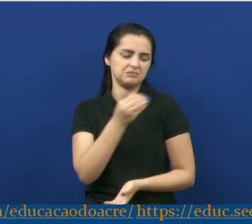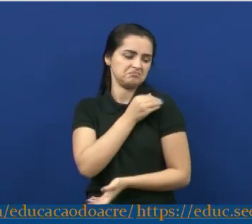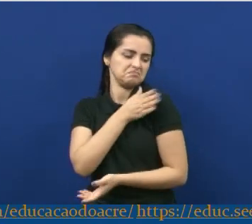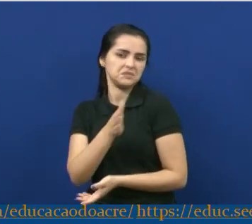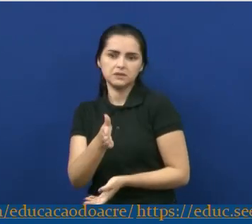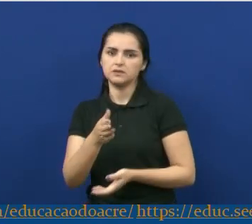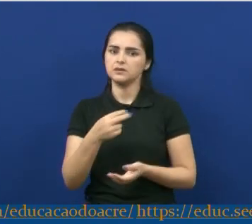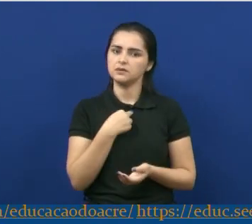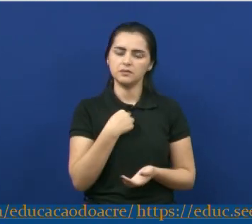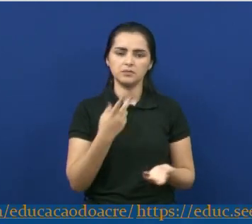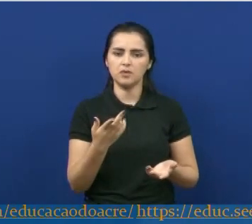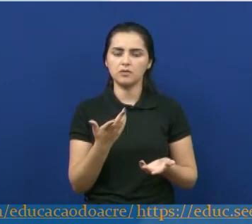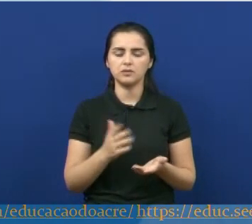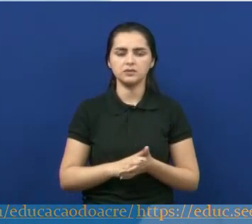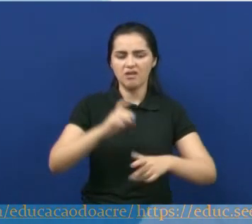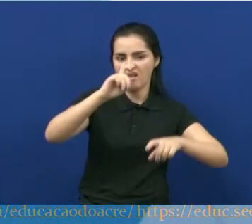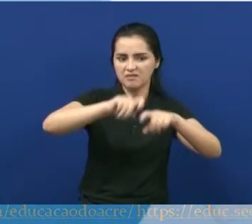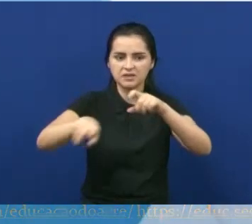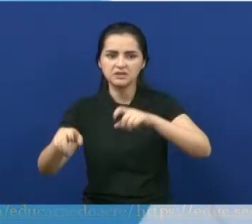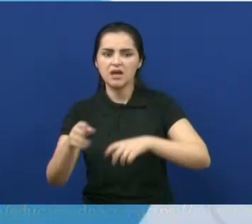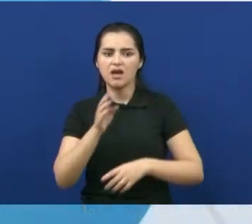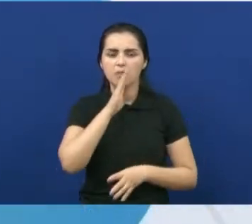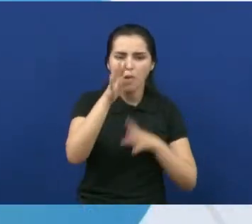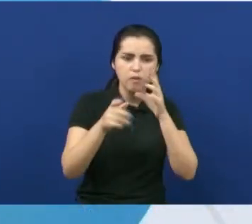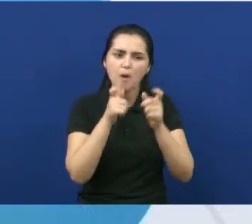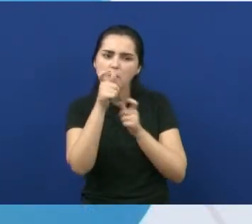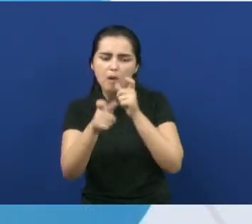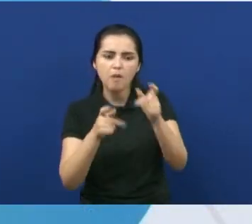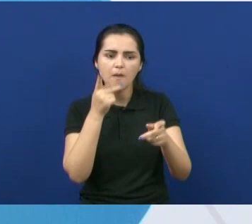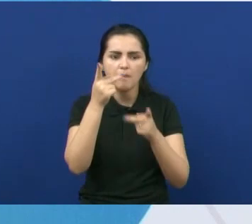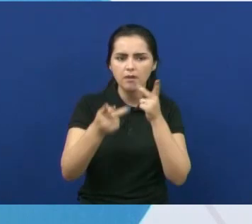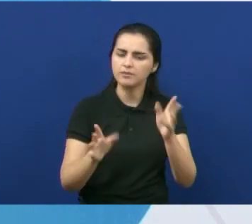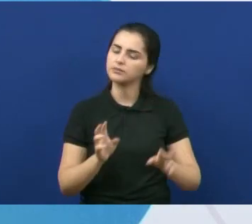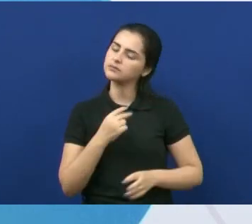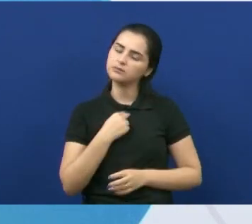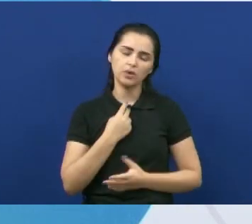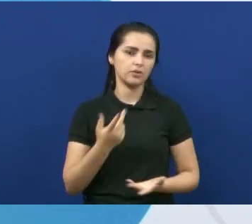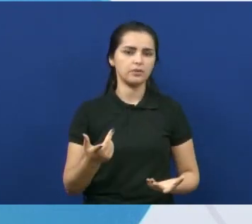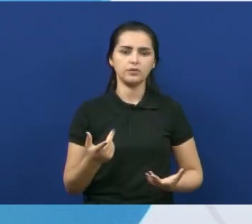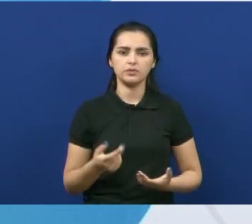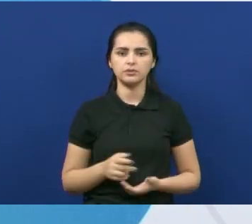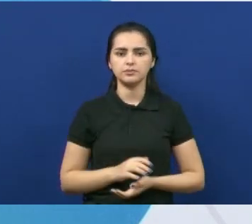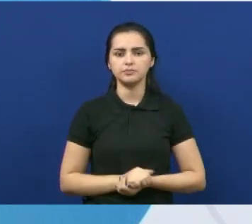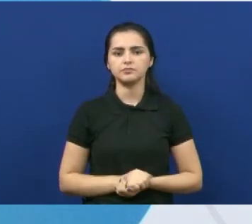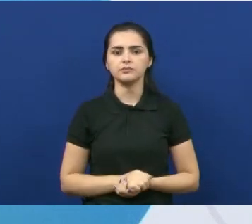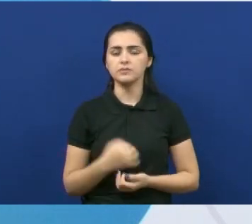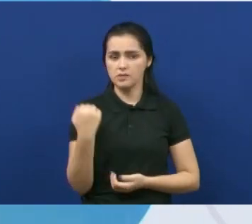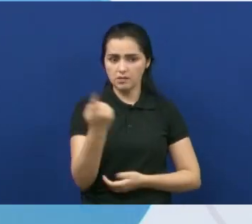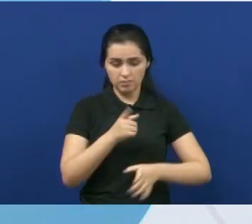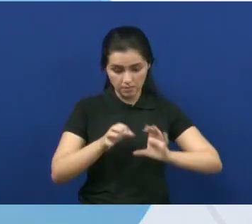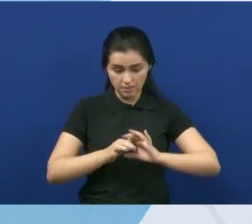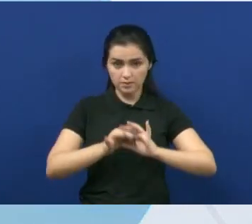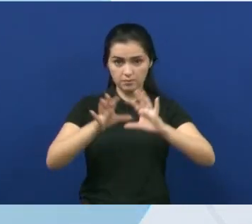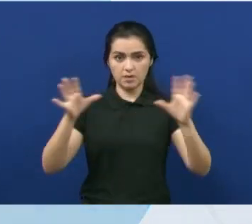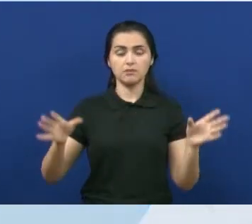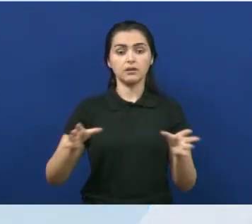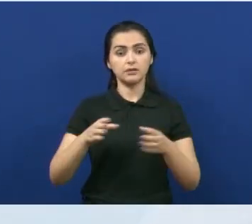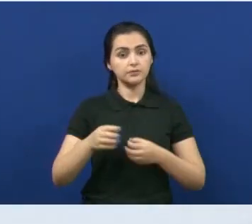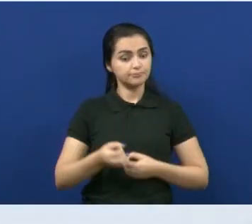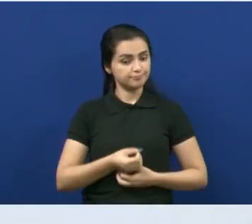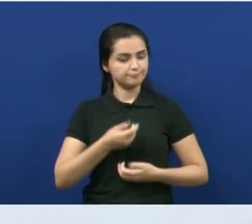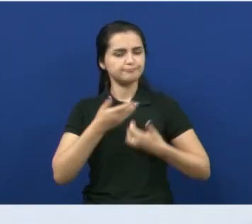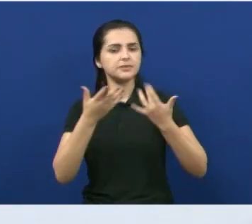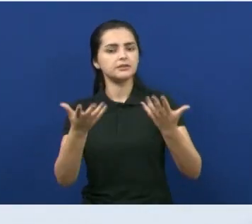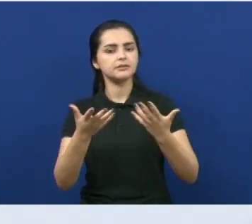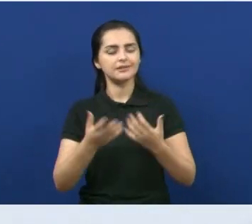comentários sexistas, para xingar homens, xingar mulheres, xingar ninguém, certo? A nossa liberdade de expressão, ela